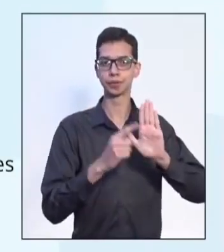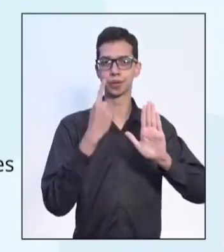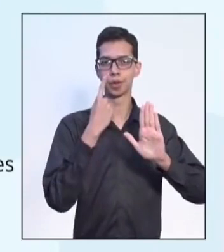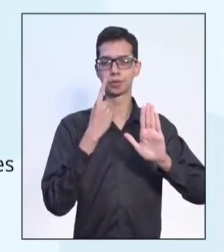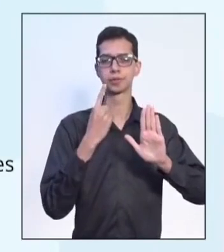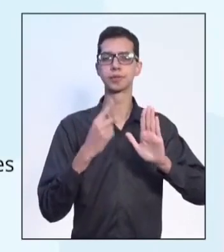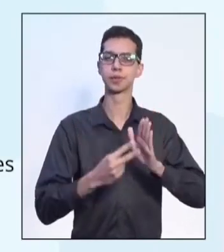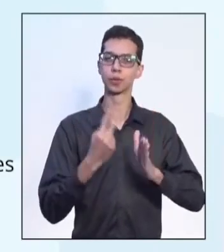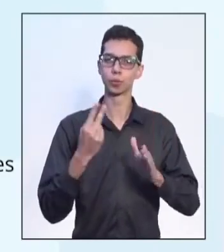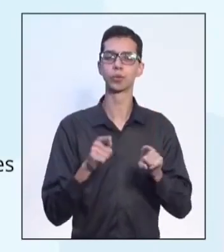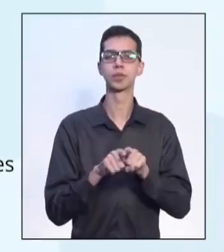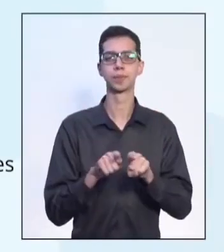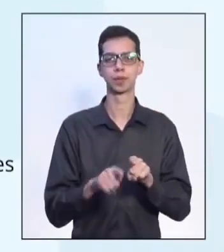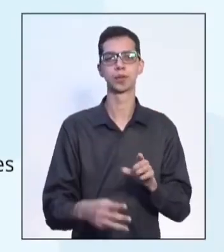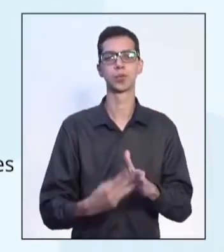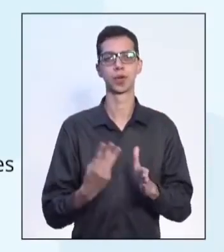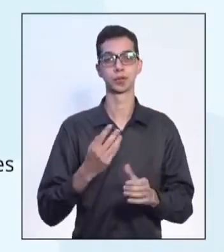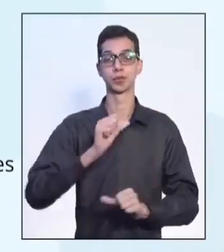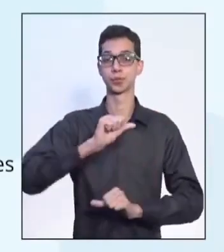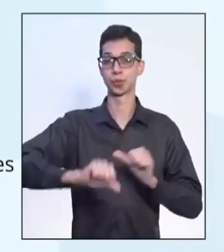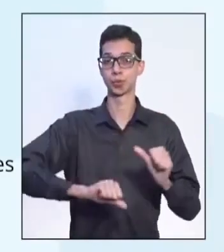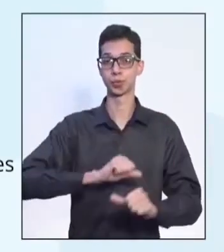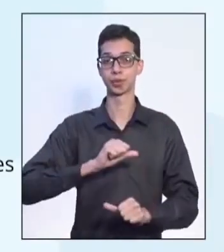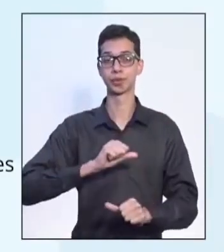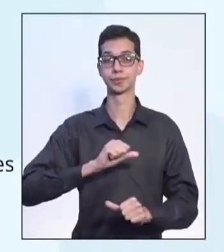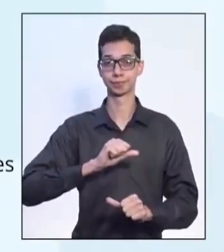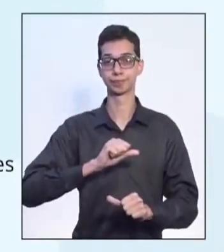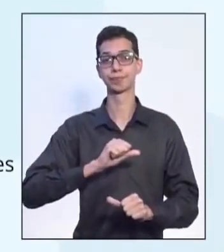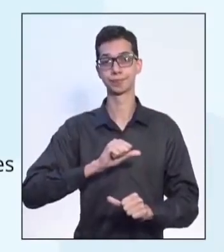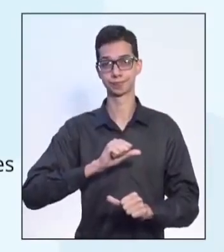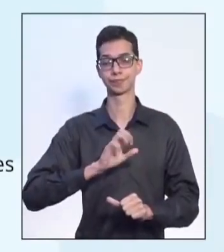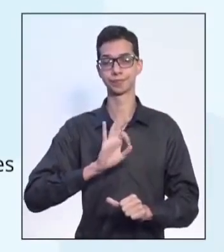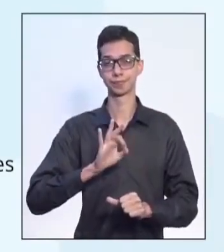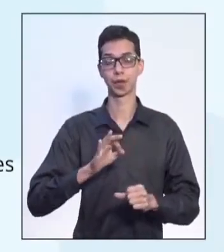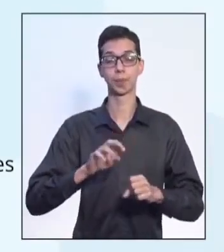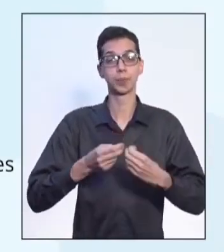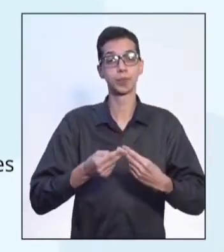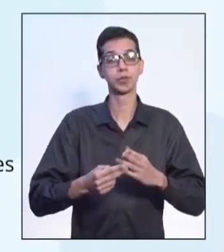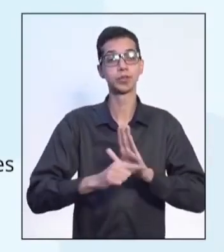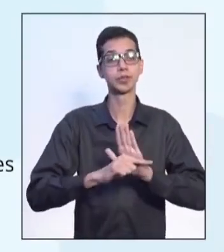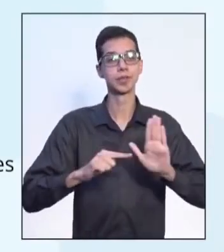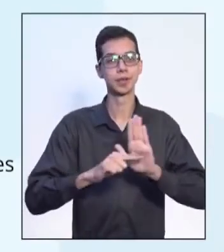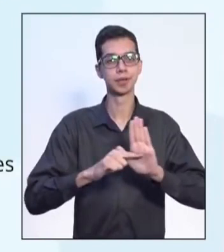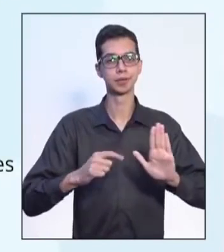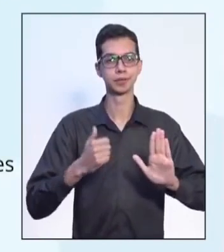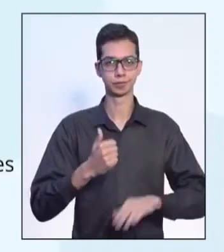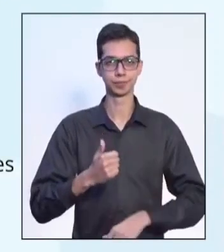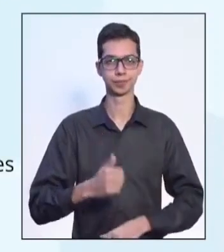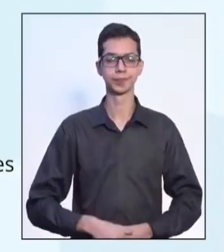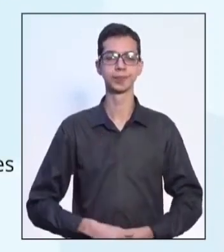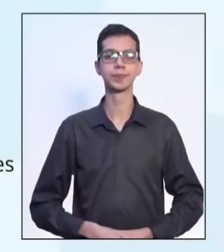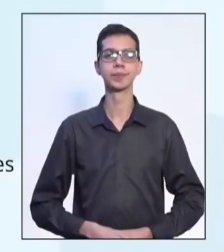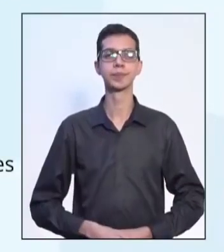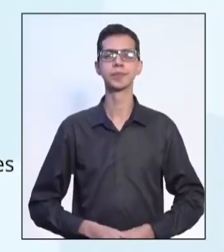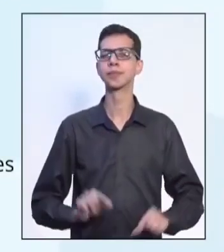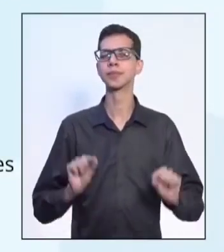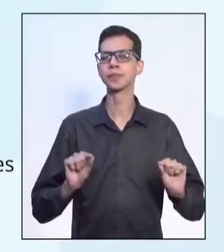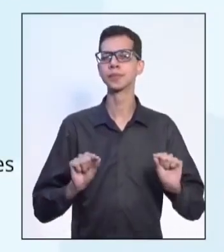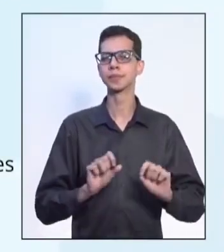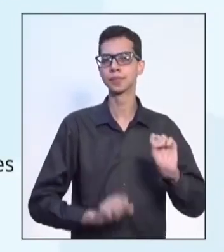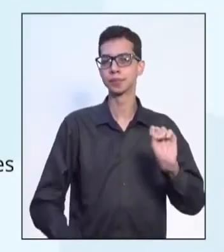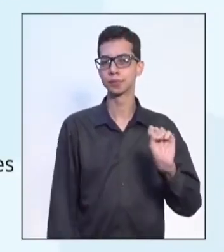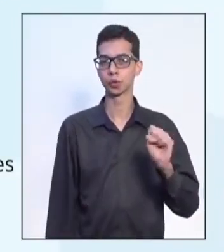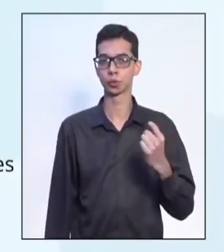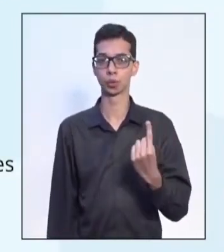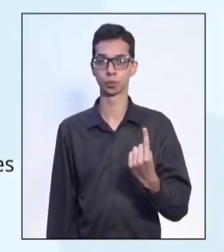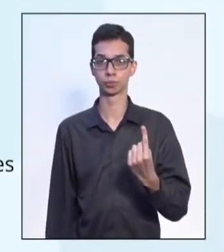quarto elemento trocam os sinais, por isso que está negativo. Quem é S1?